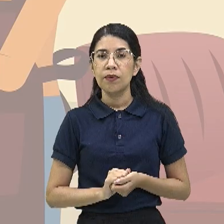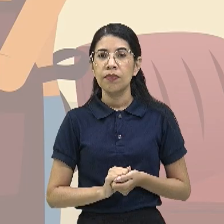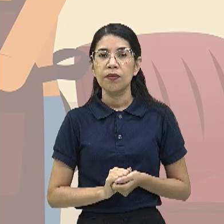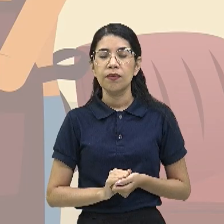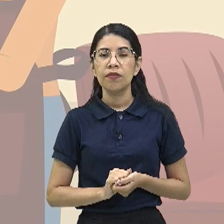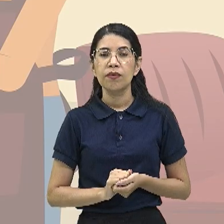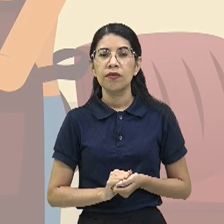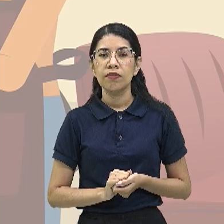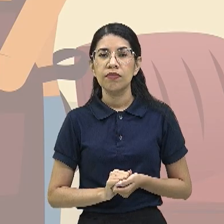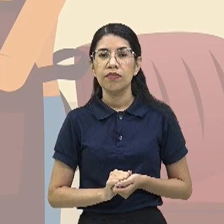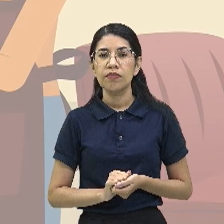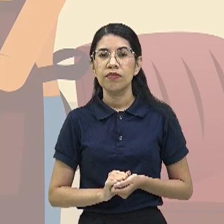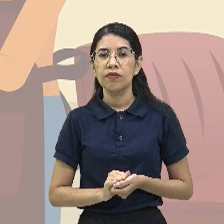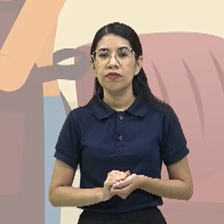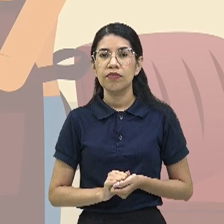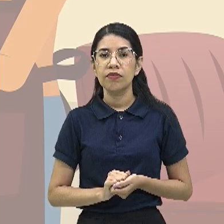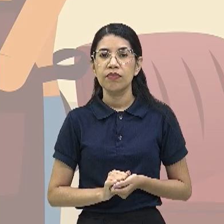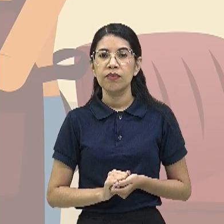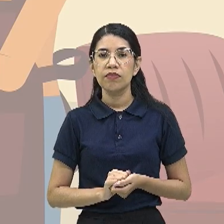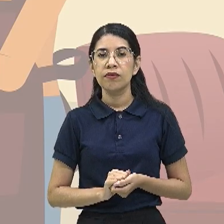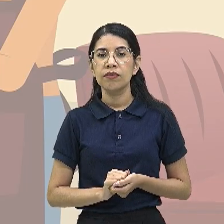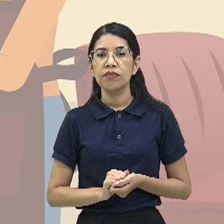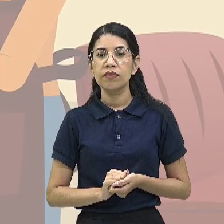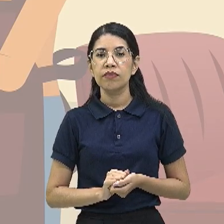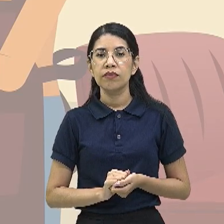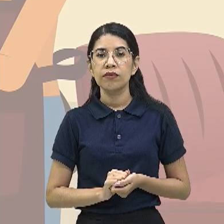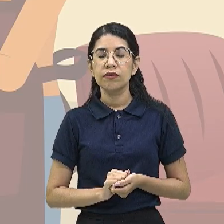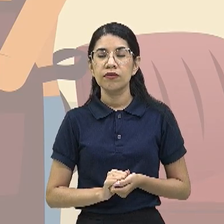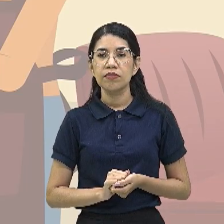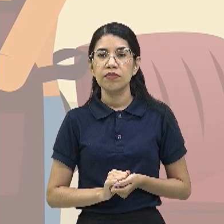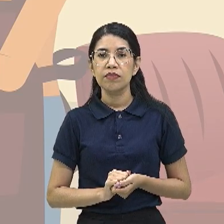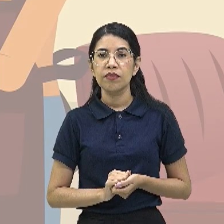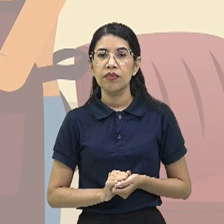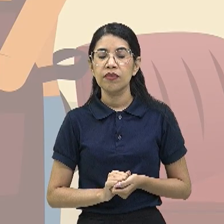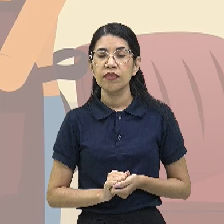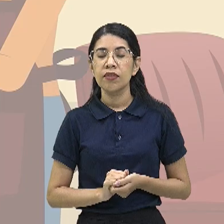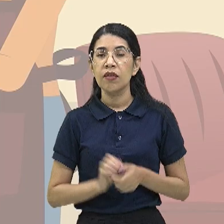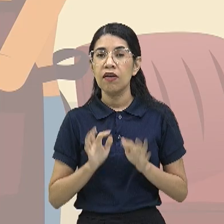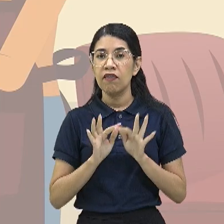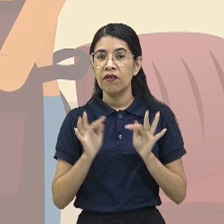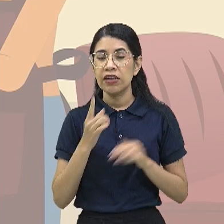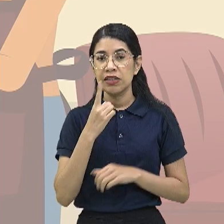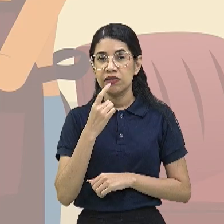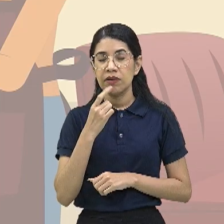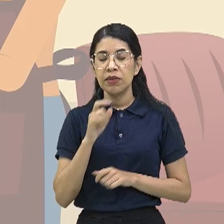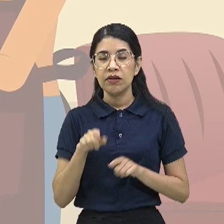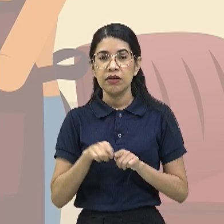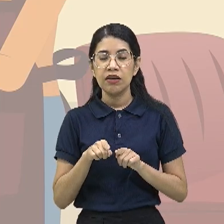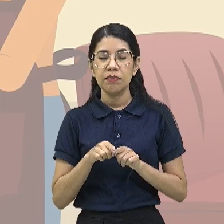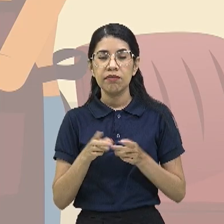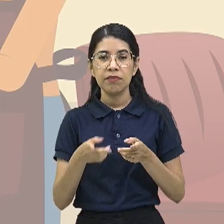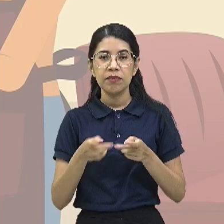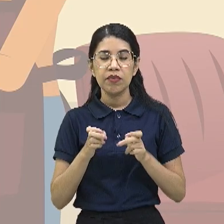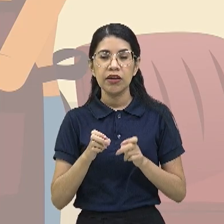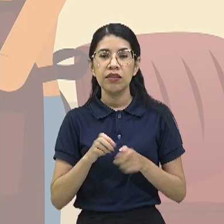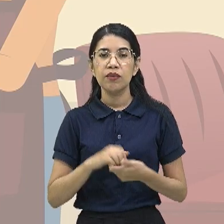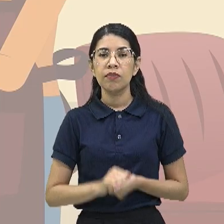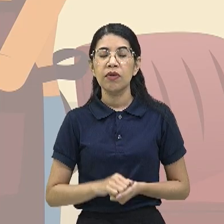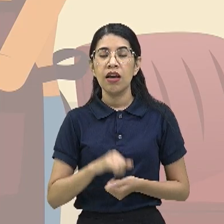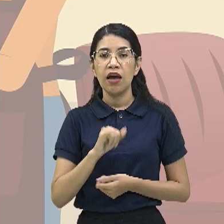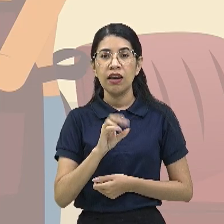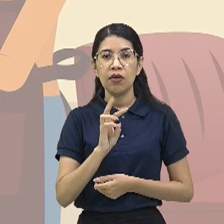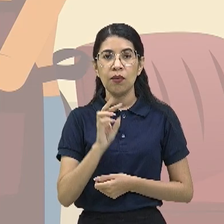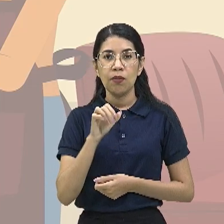a pepperoni pizza, please? Observem que eu tenho no lugar do I want, can